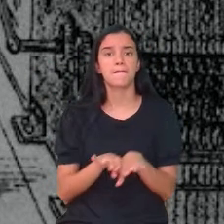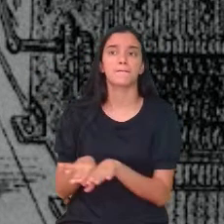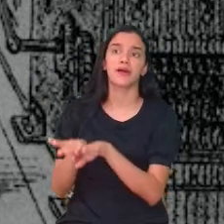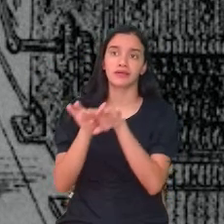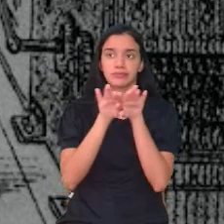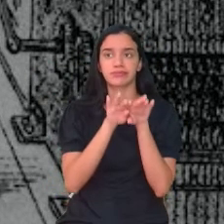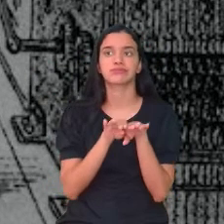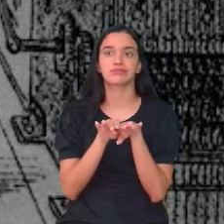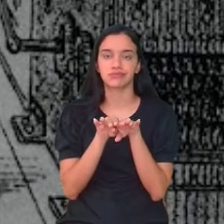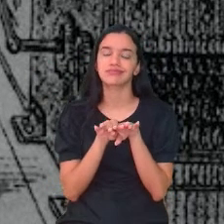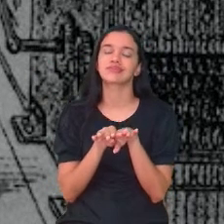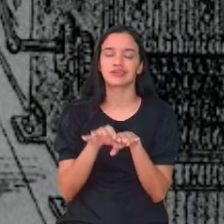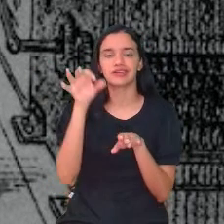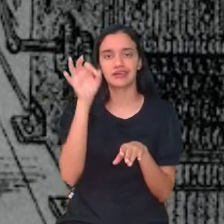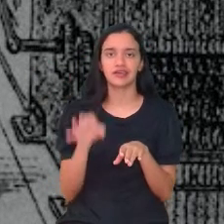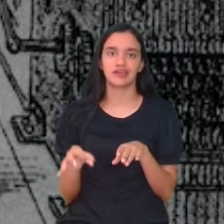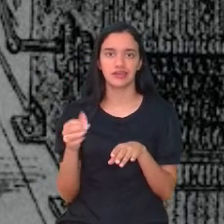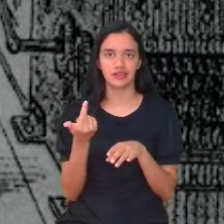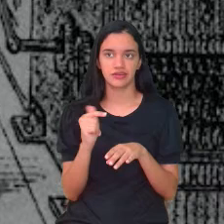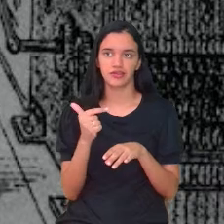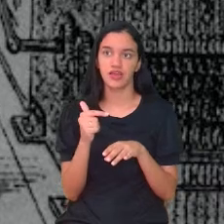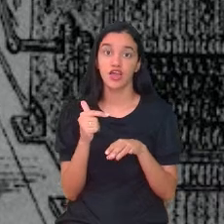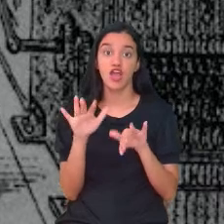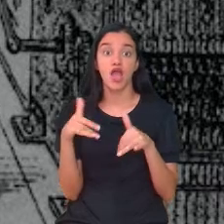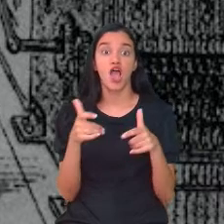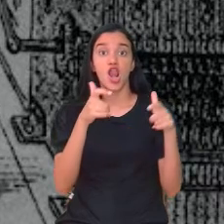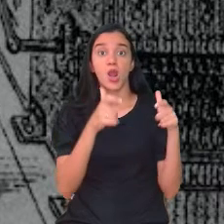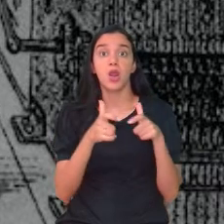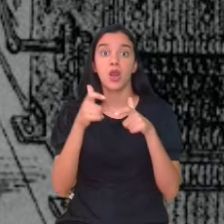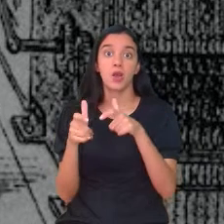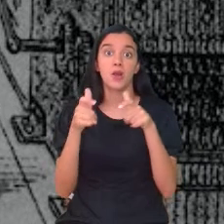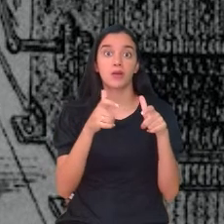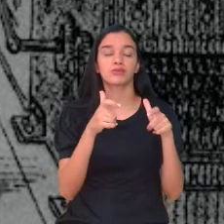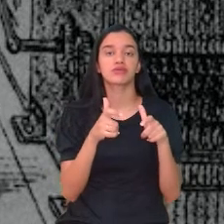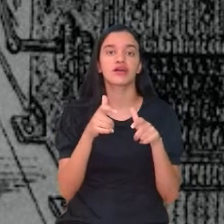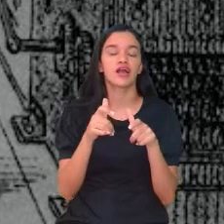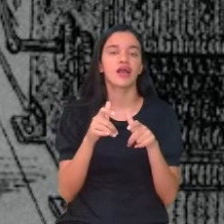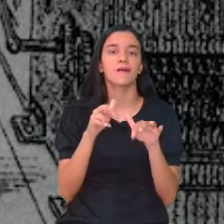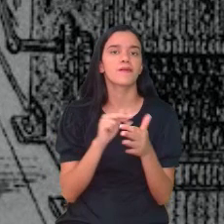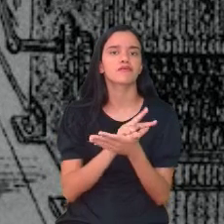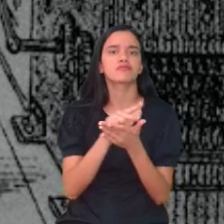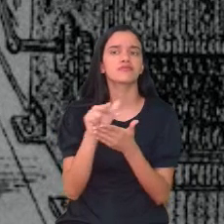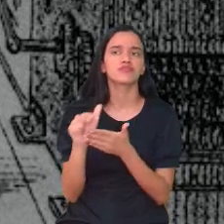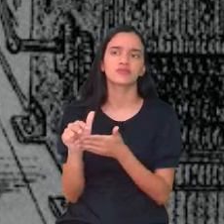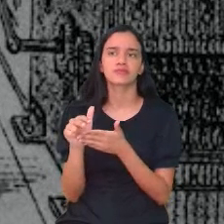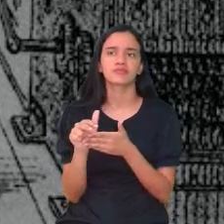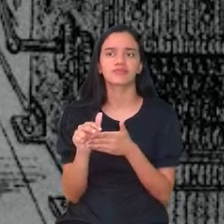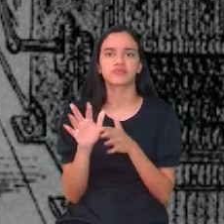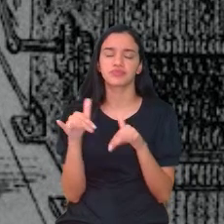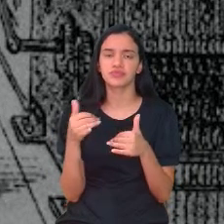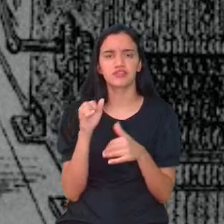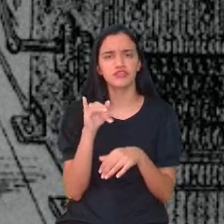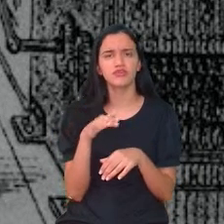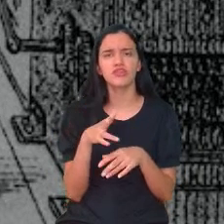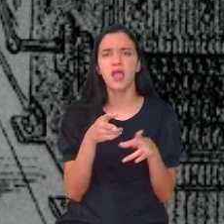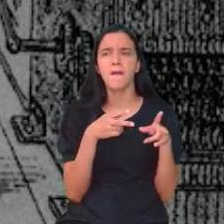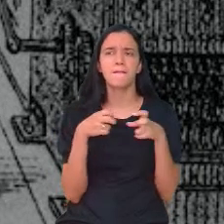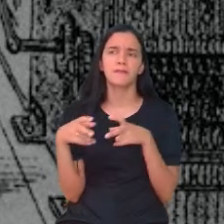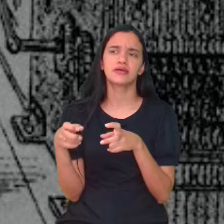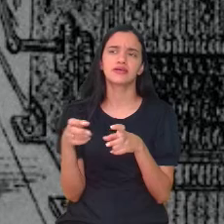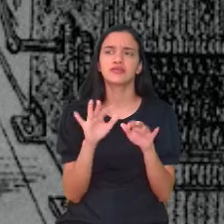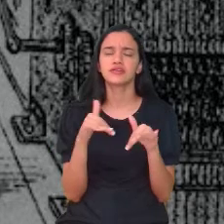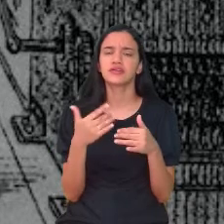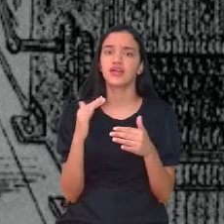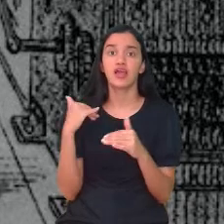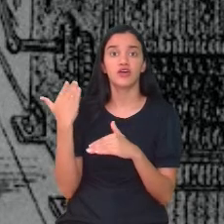padronização, Exatamente. Né? Não tendo espaço aí, lugar para a diversidade ali, e se você observar, a gente pode